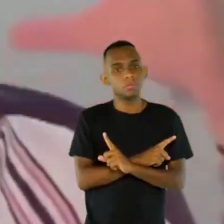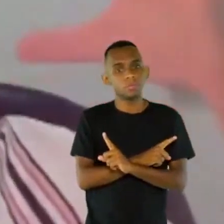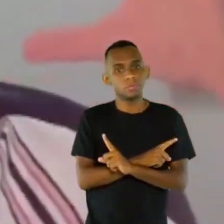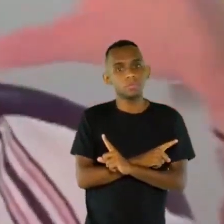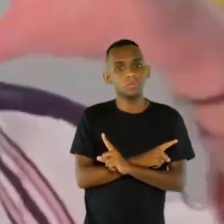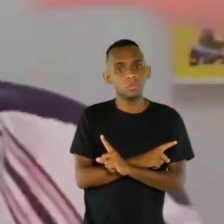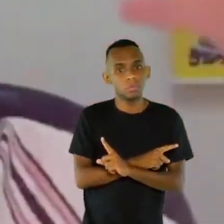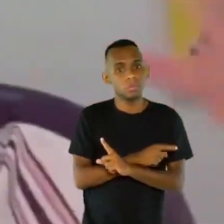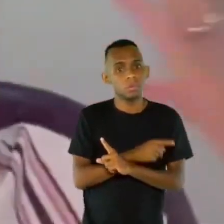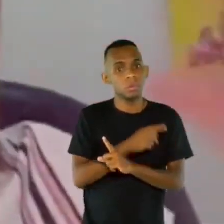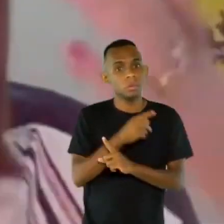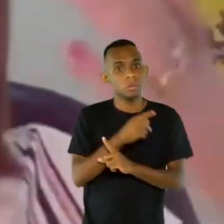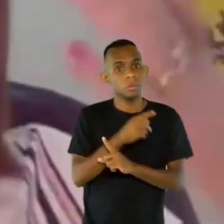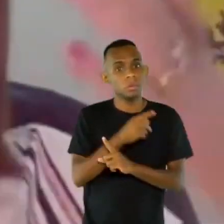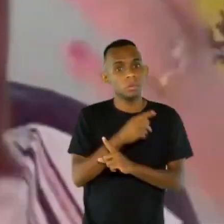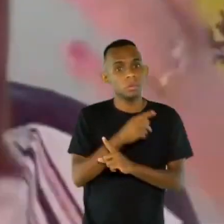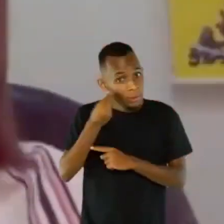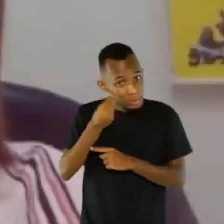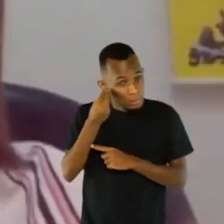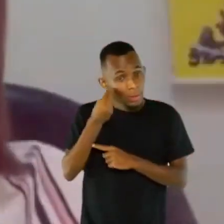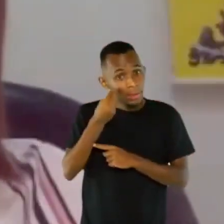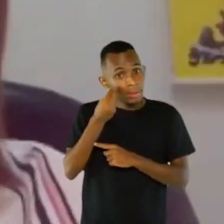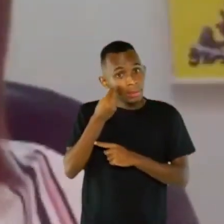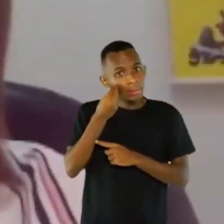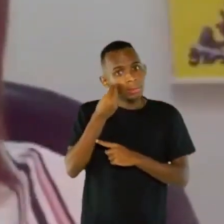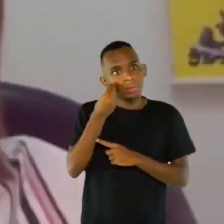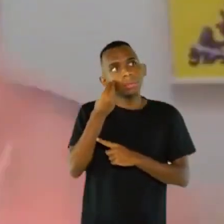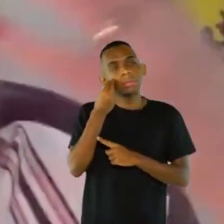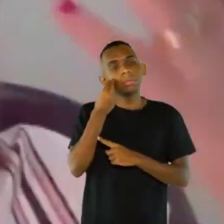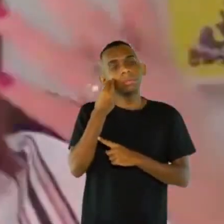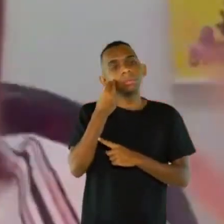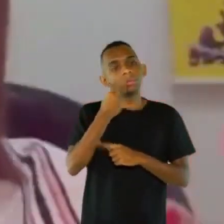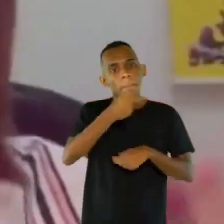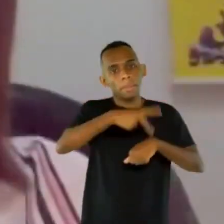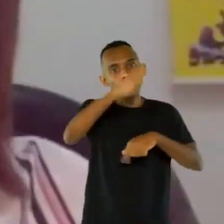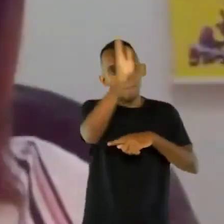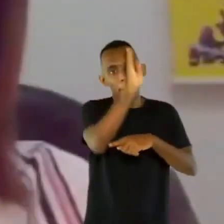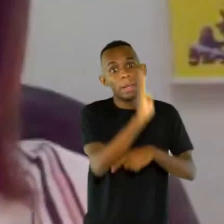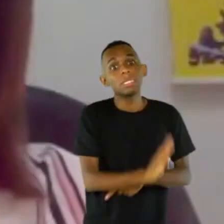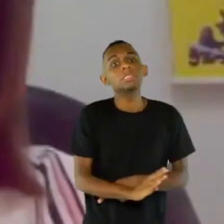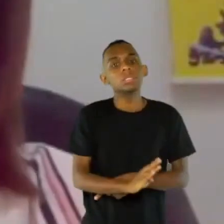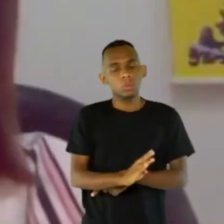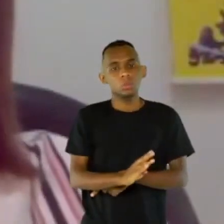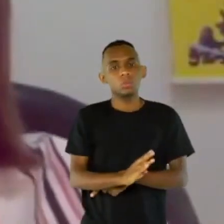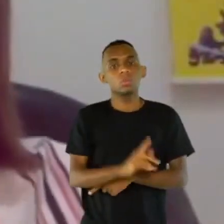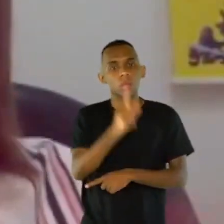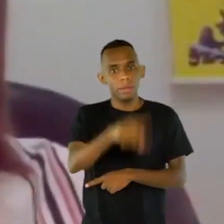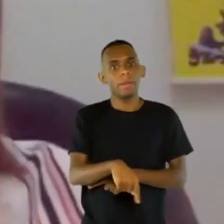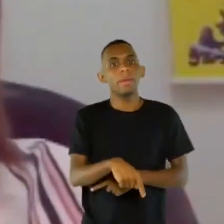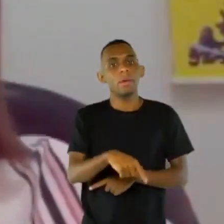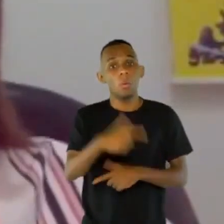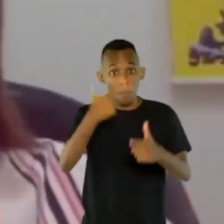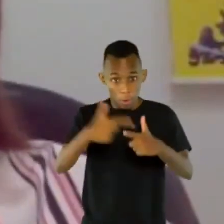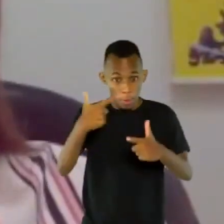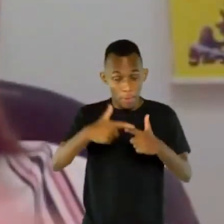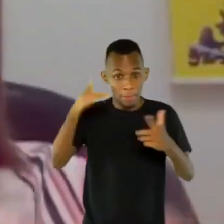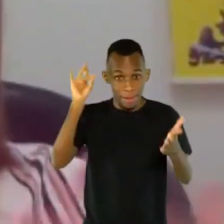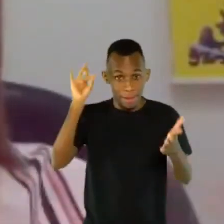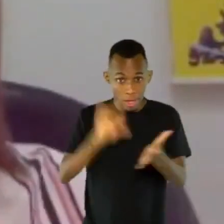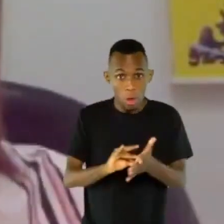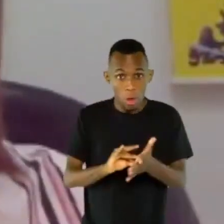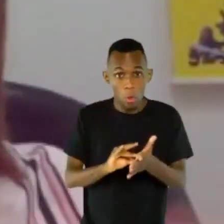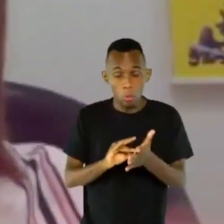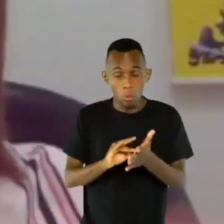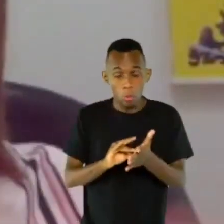nacional, em termos pensando como país, né, como o Brasil, é um quadro trágico, porque hoje em dia